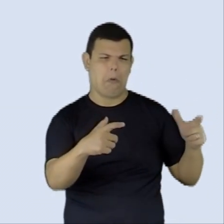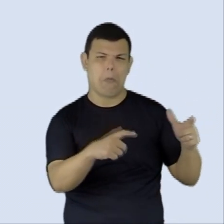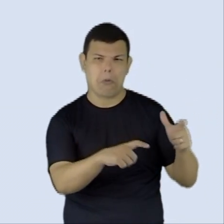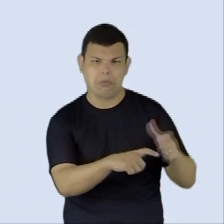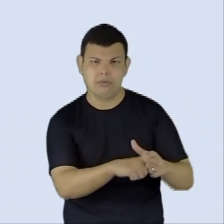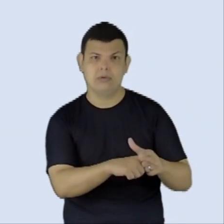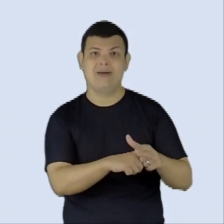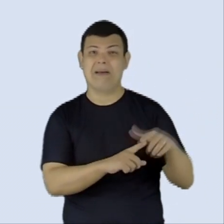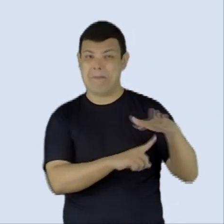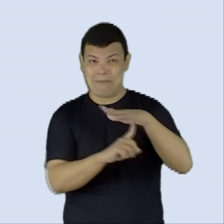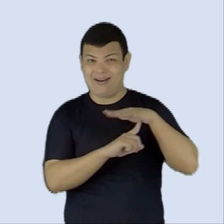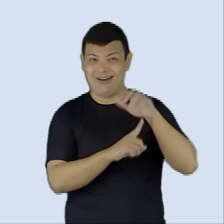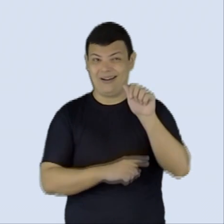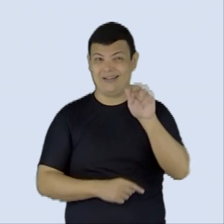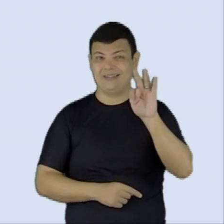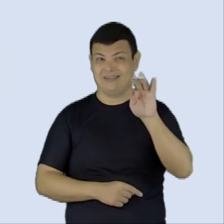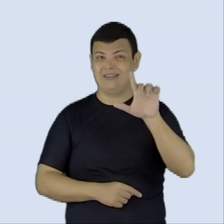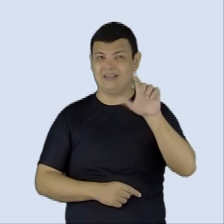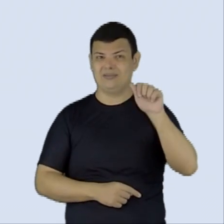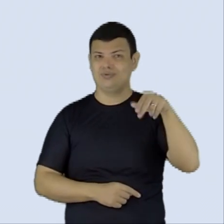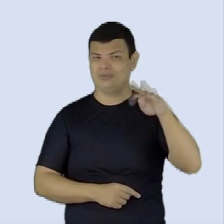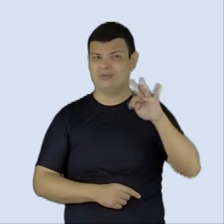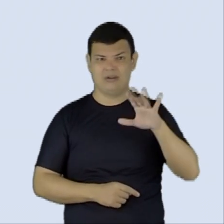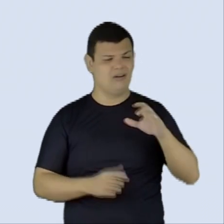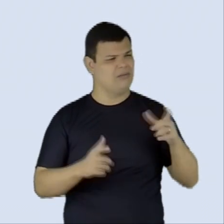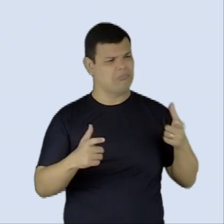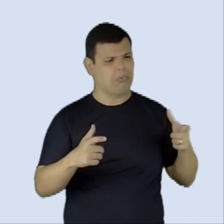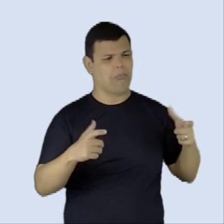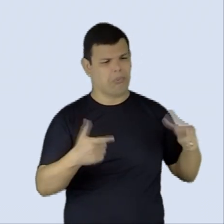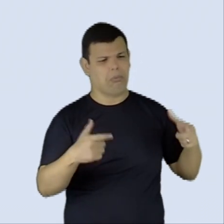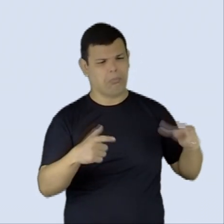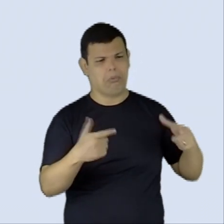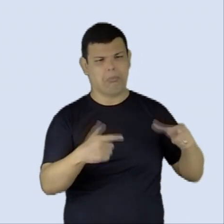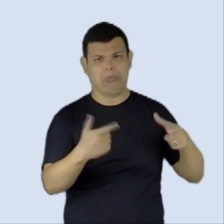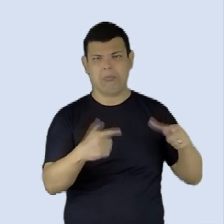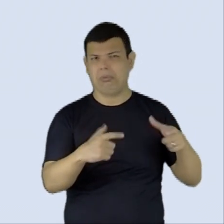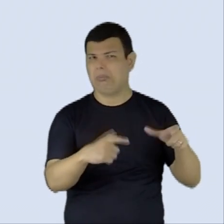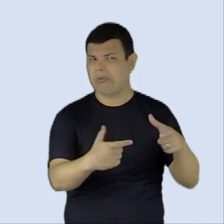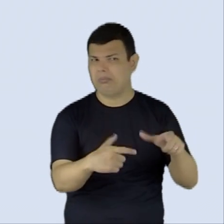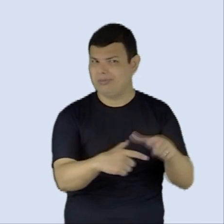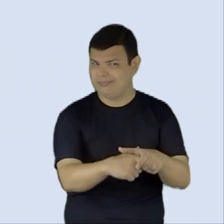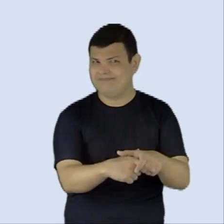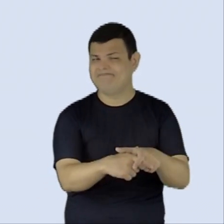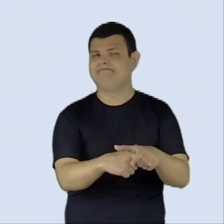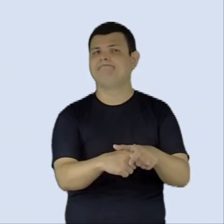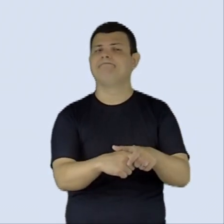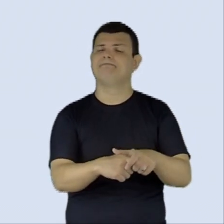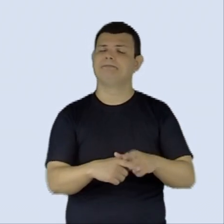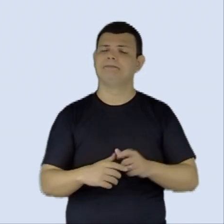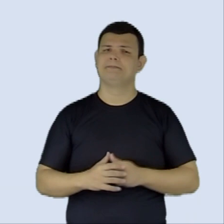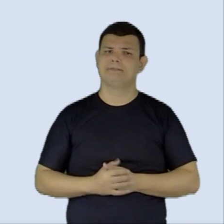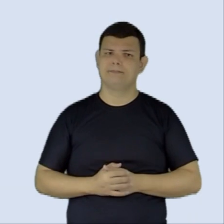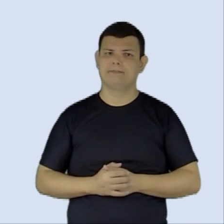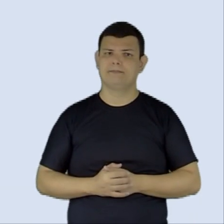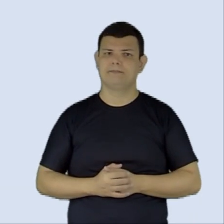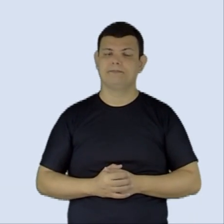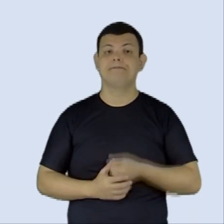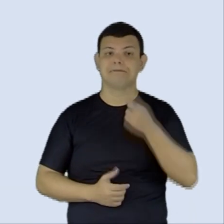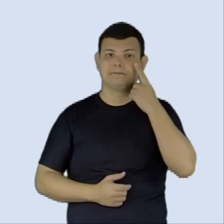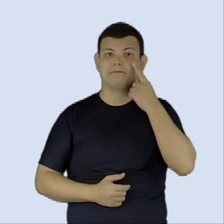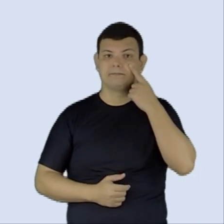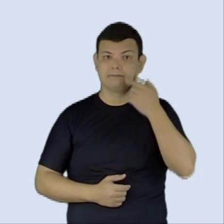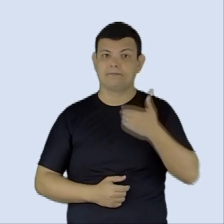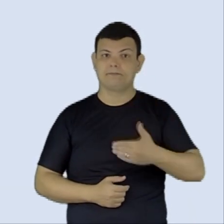a Mata Atlântica reduziu bastante a sua área, ok? Então vamos seguir agora e ver